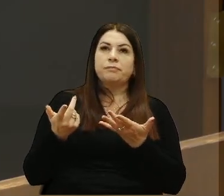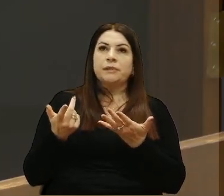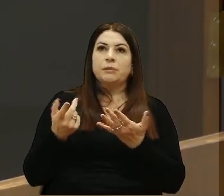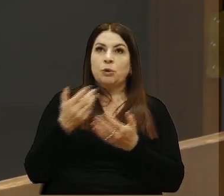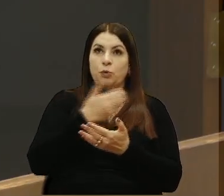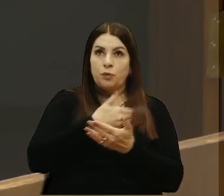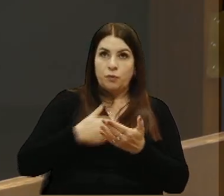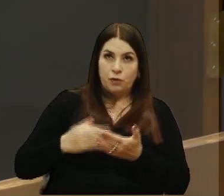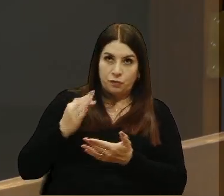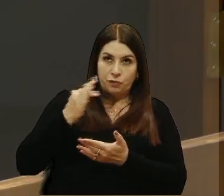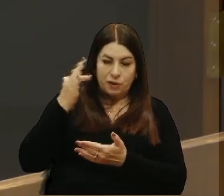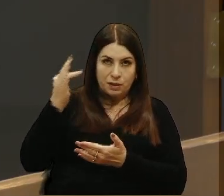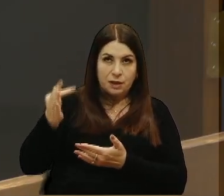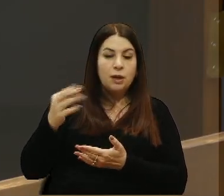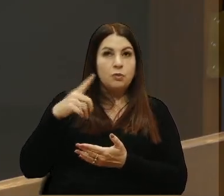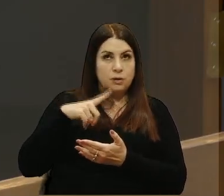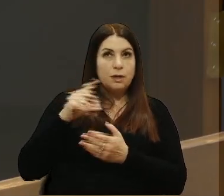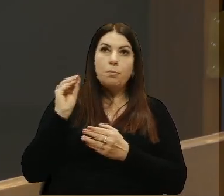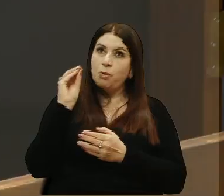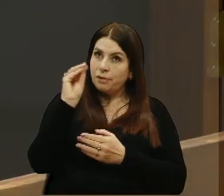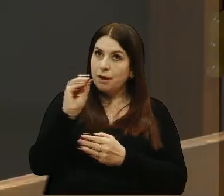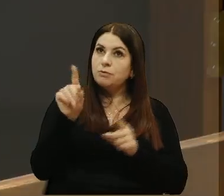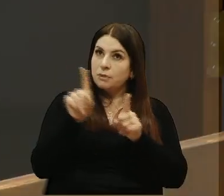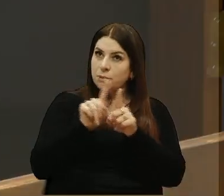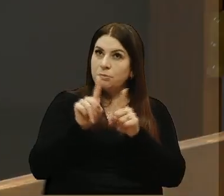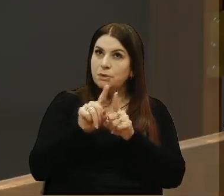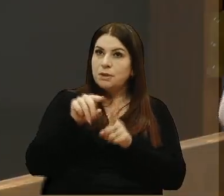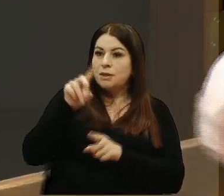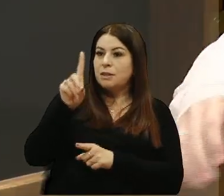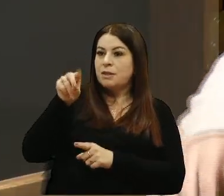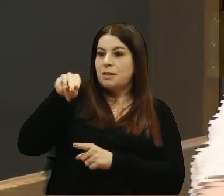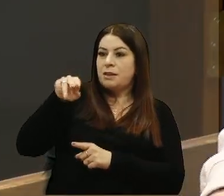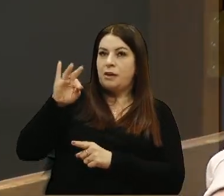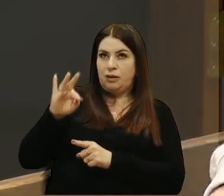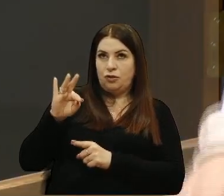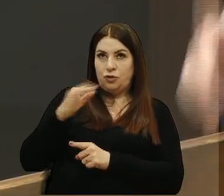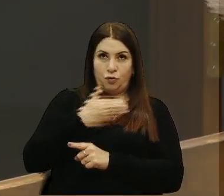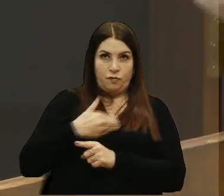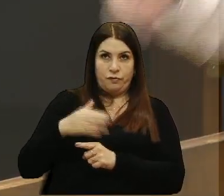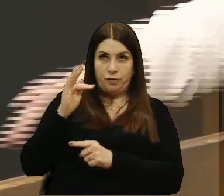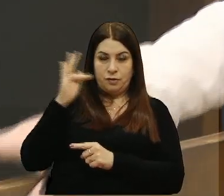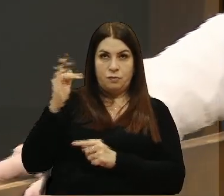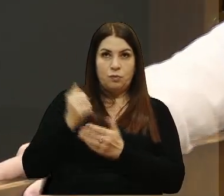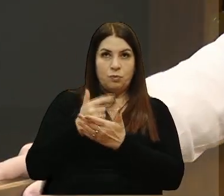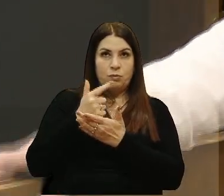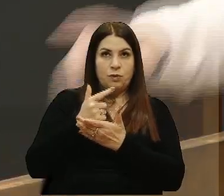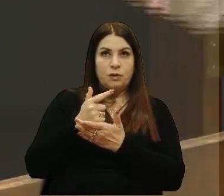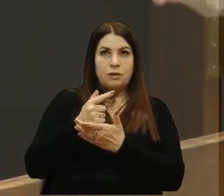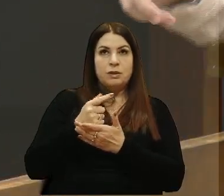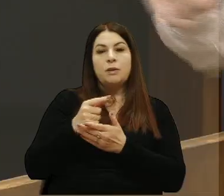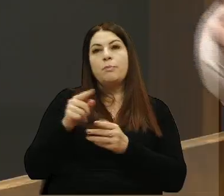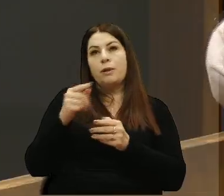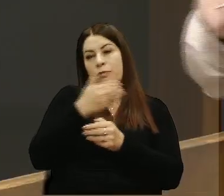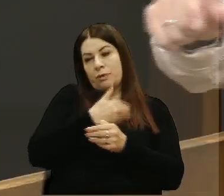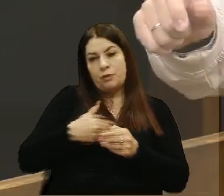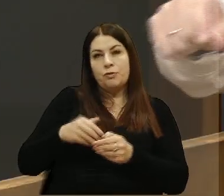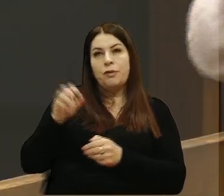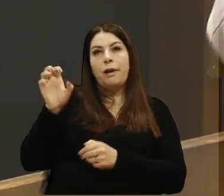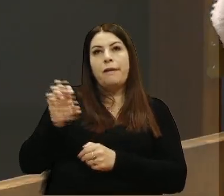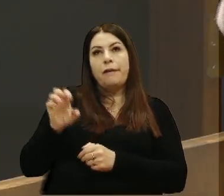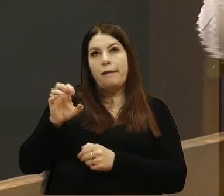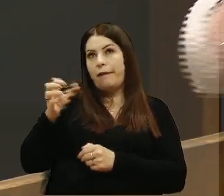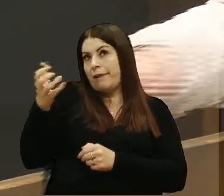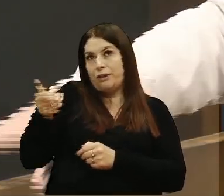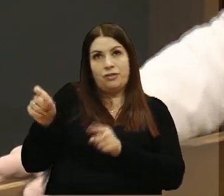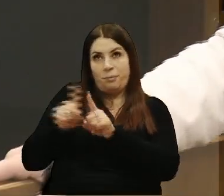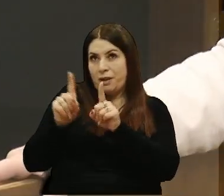governo federal, ela seria colocado lá, DENIT, governo federal. Se ela fosse comprada pelo governador Eduardo Leite, estaria escrito